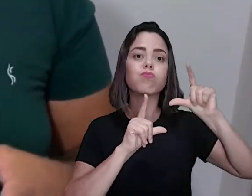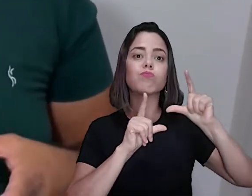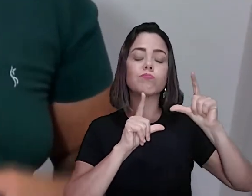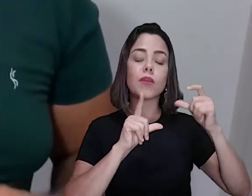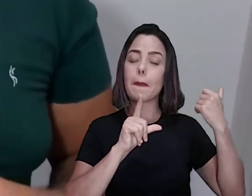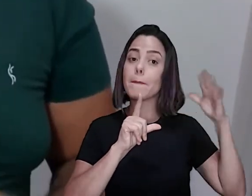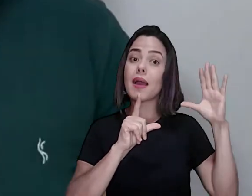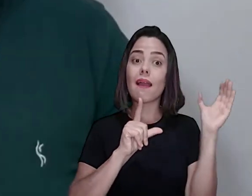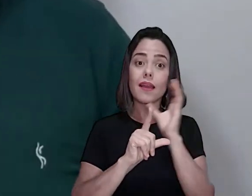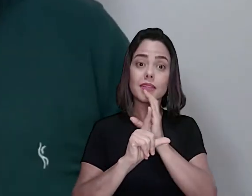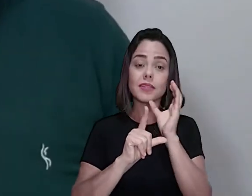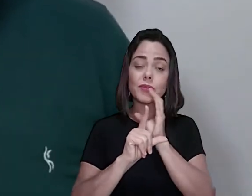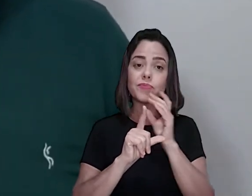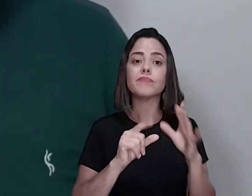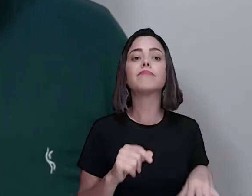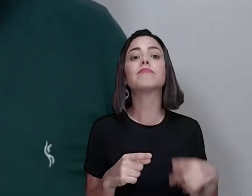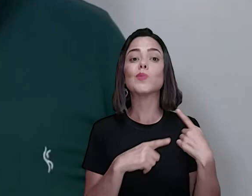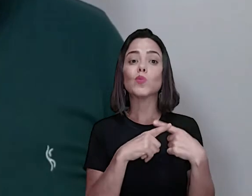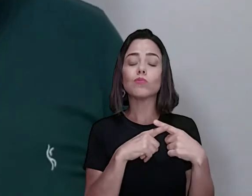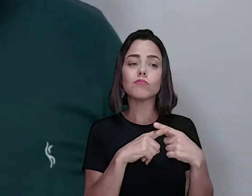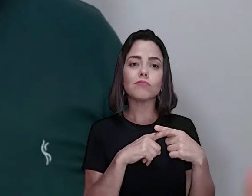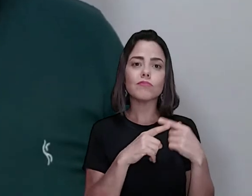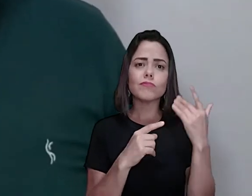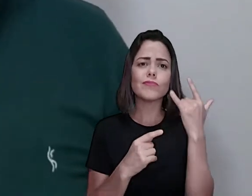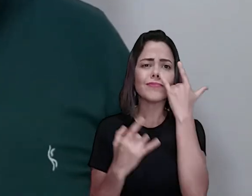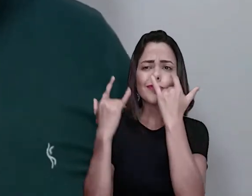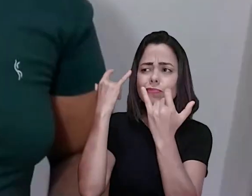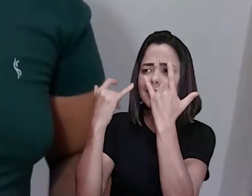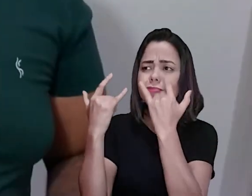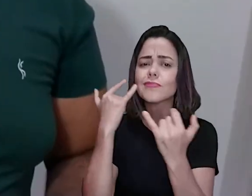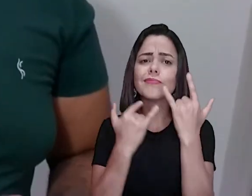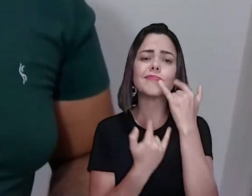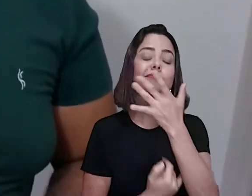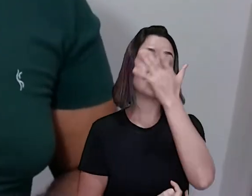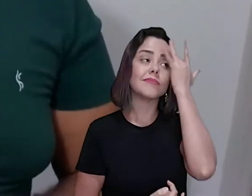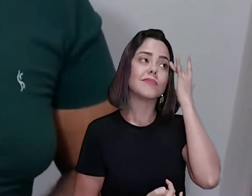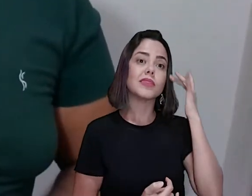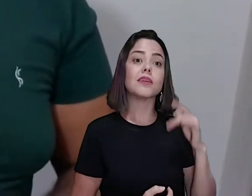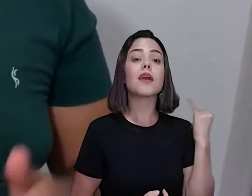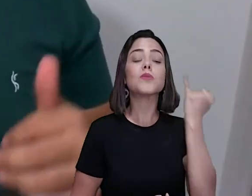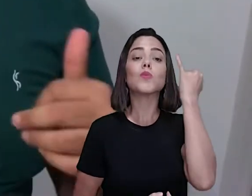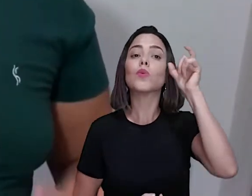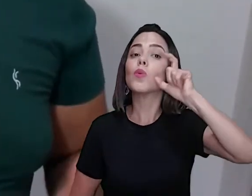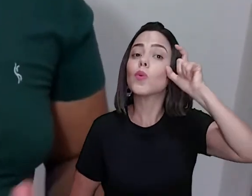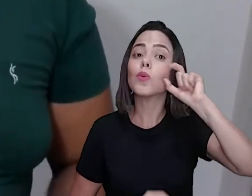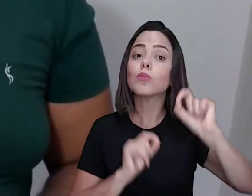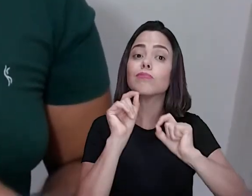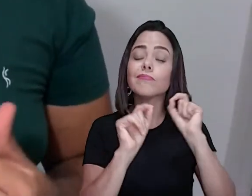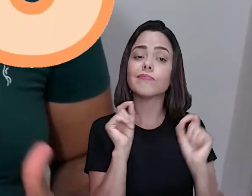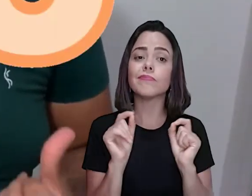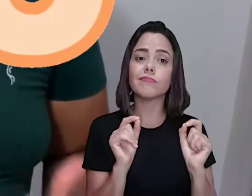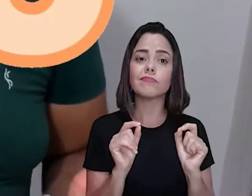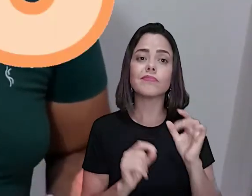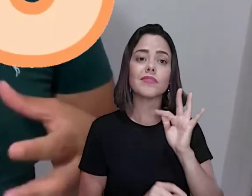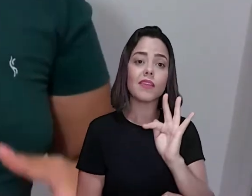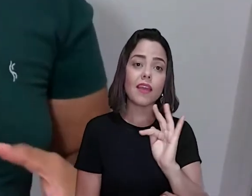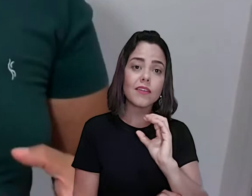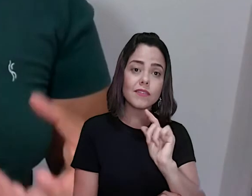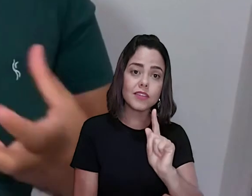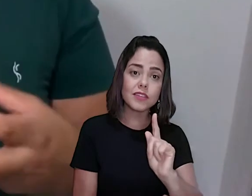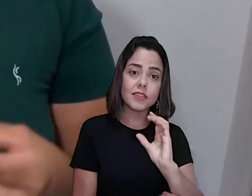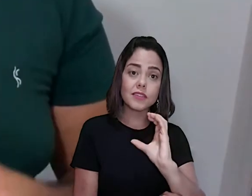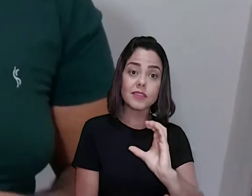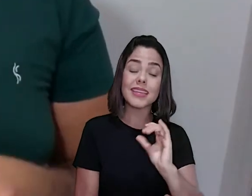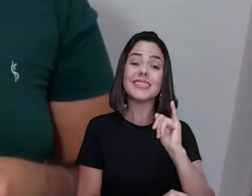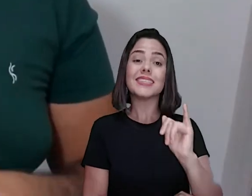dos investimentos, justamente para atrair mais clientes. Mas é importante ficar de olho naquilo que eu falei sobre o FGC. Se eles